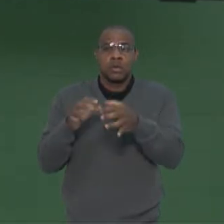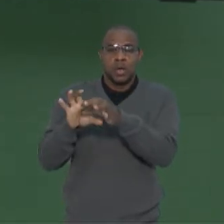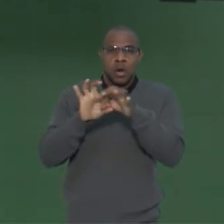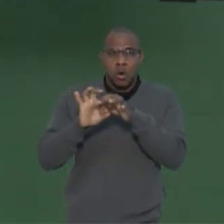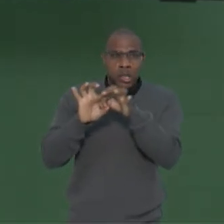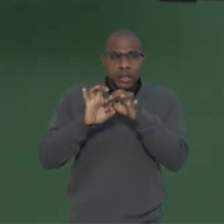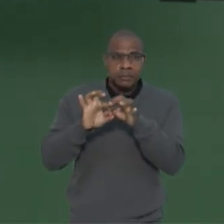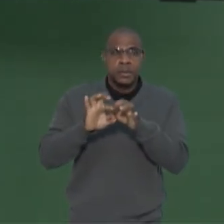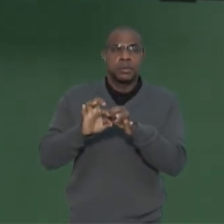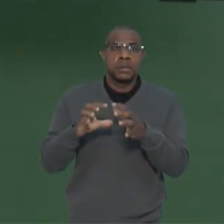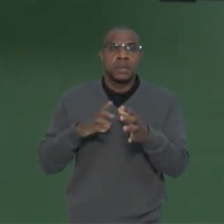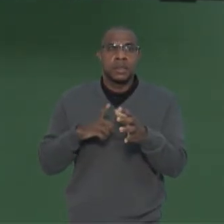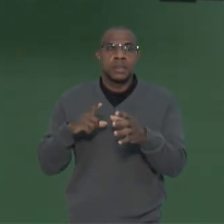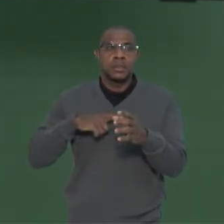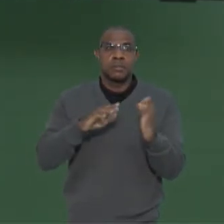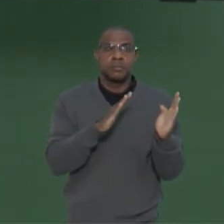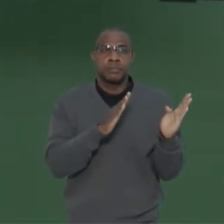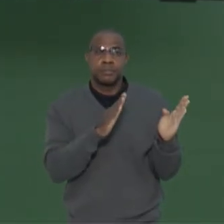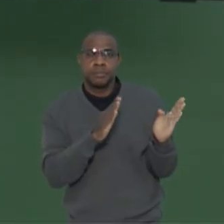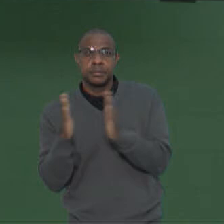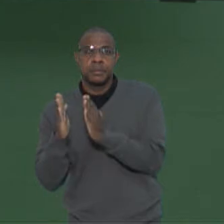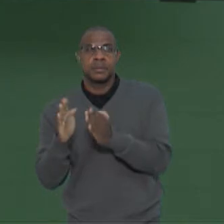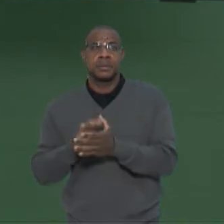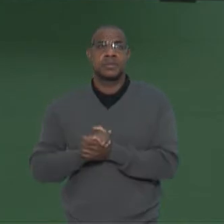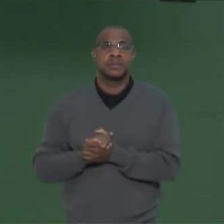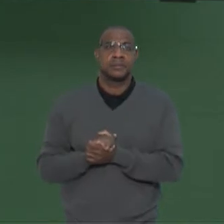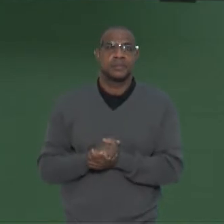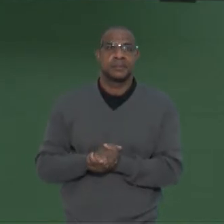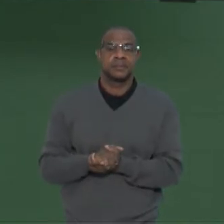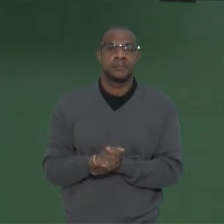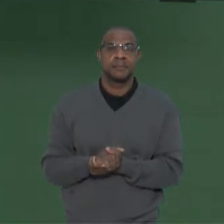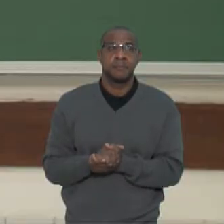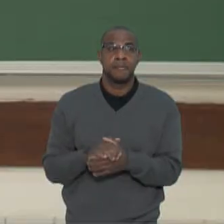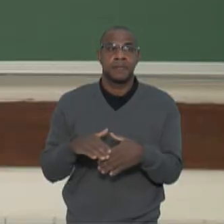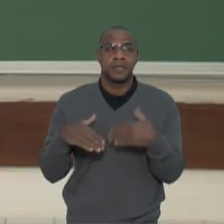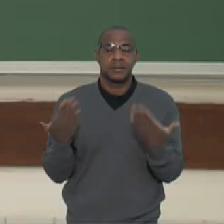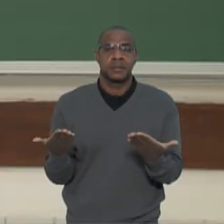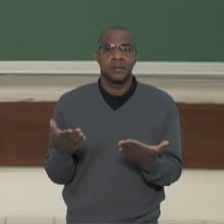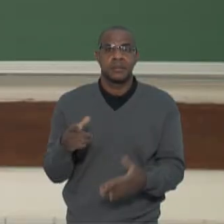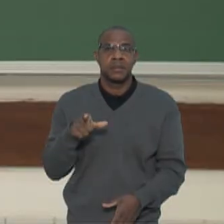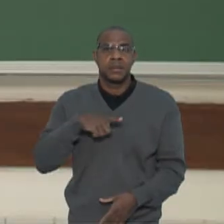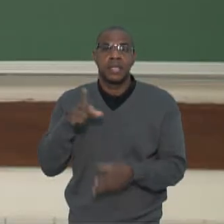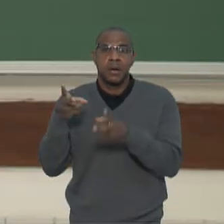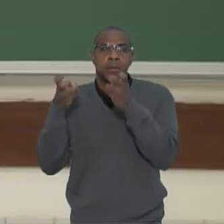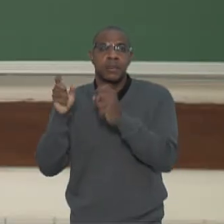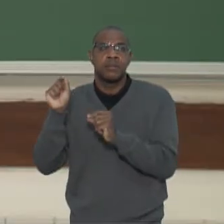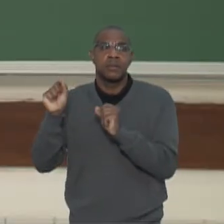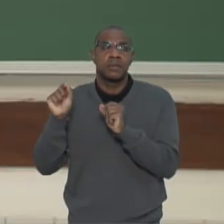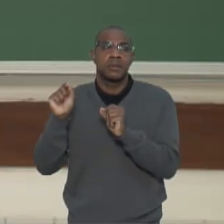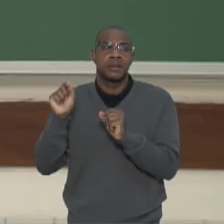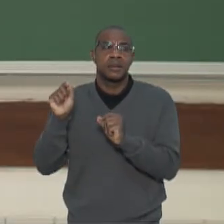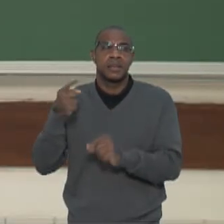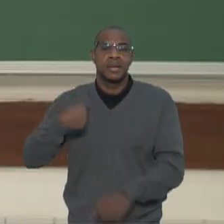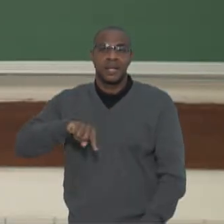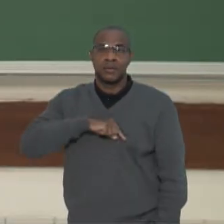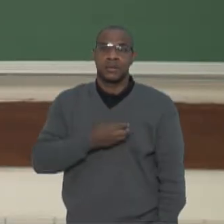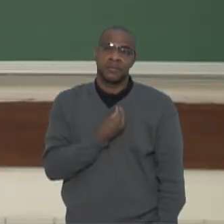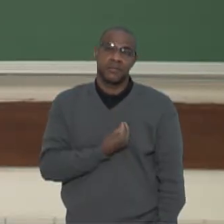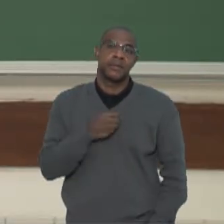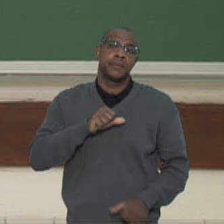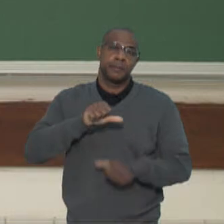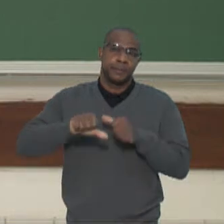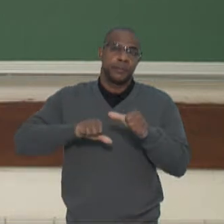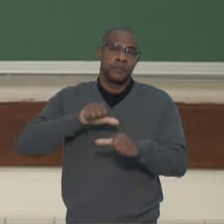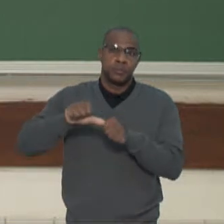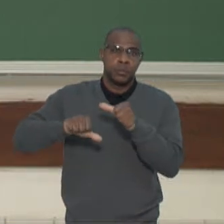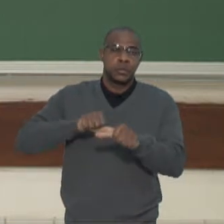as consequências da Covid-19. Então, vocês devem ter observado, assim como a nossa vida mudou,